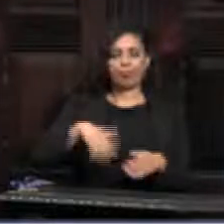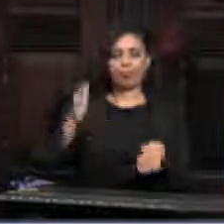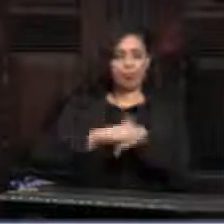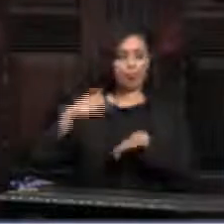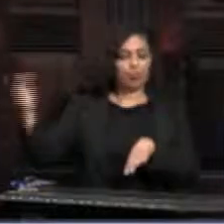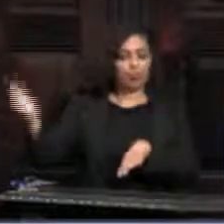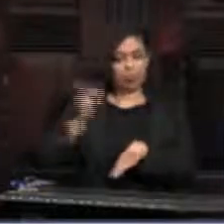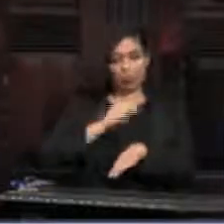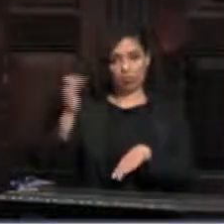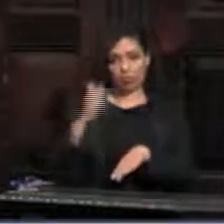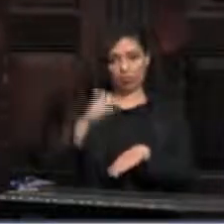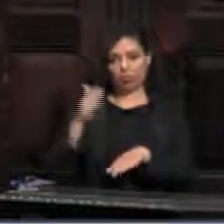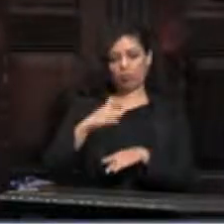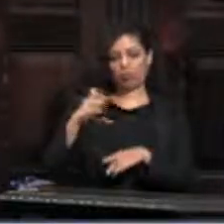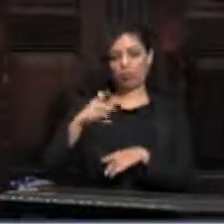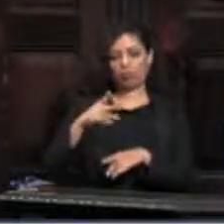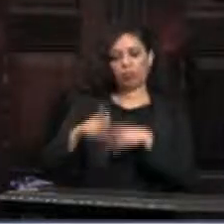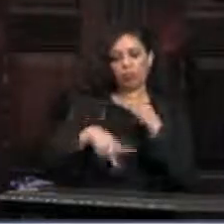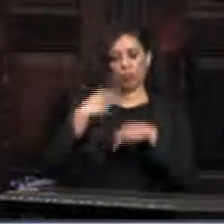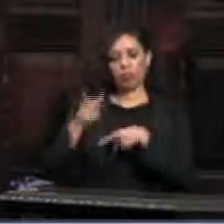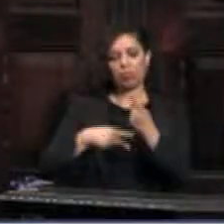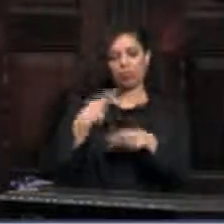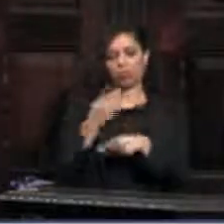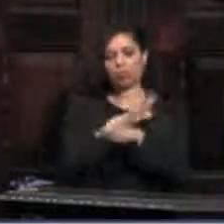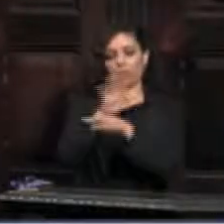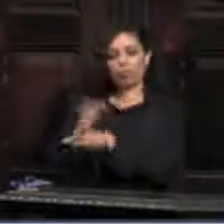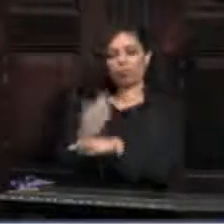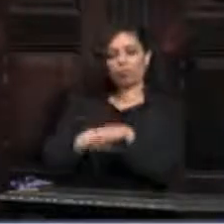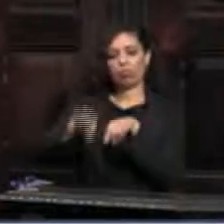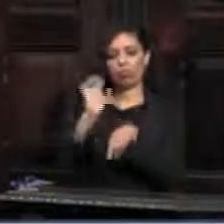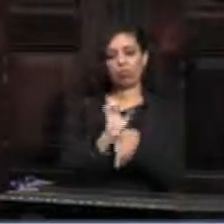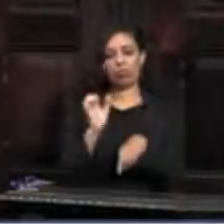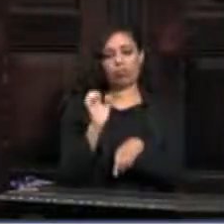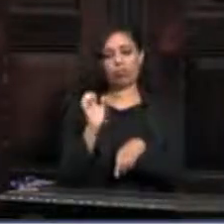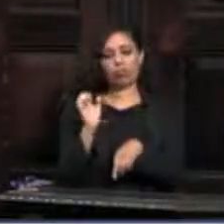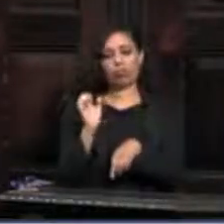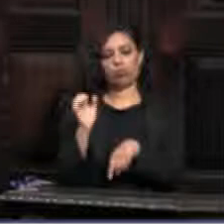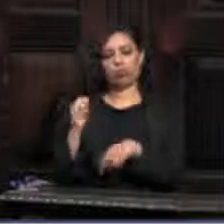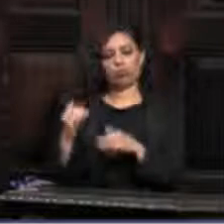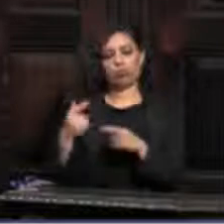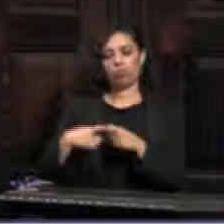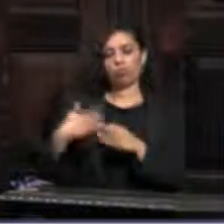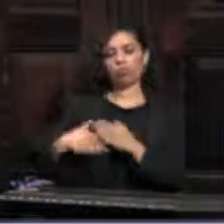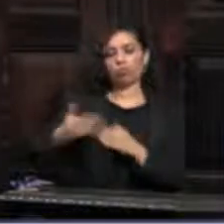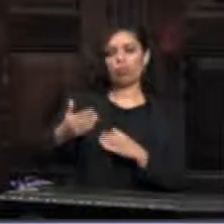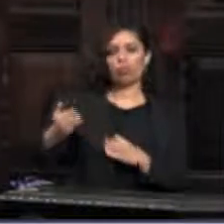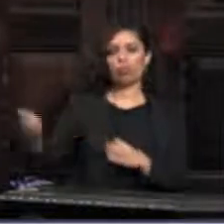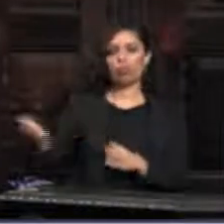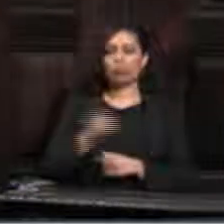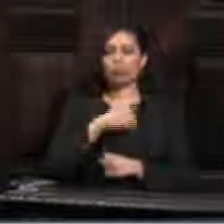diz respeito à institucionalização do Estado, tendo em vista que um novo governo se inicia em menos de 2 meses. Obrigado, senhor presidente.